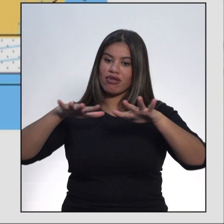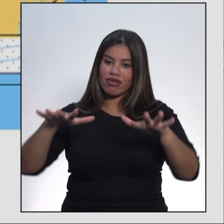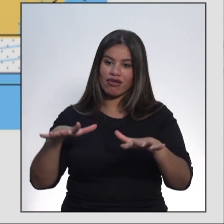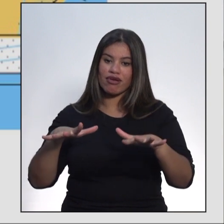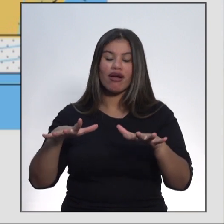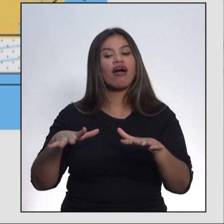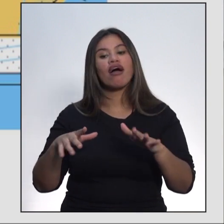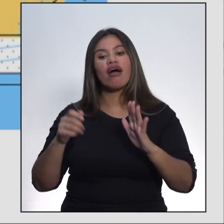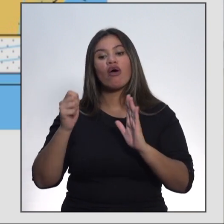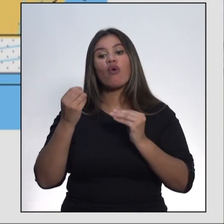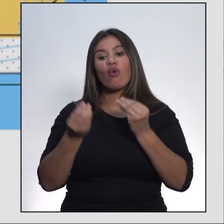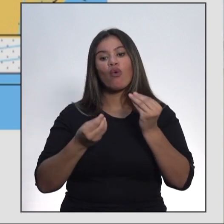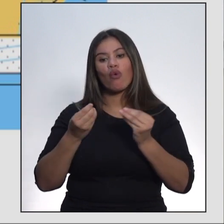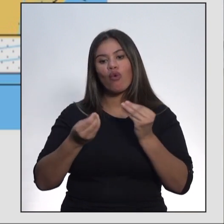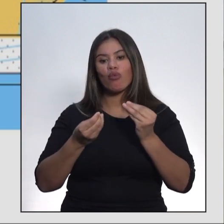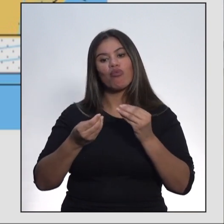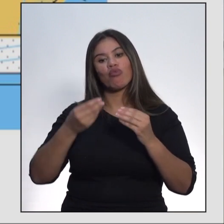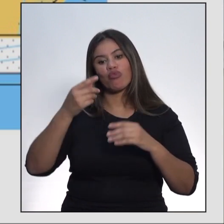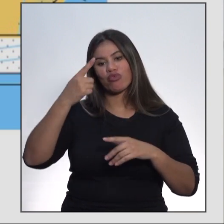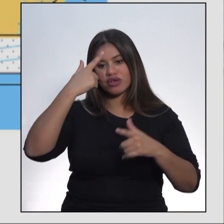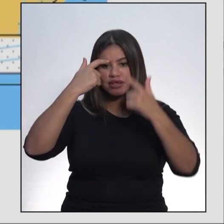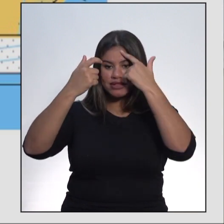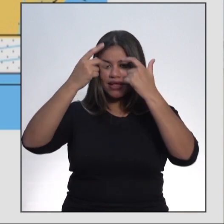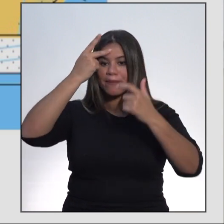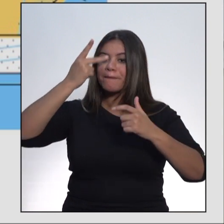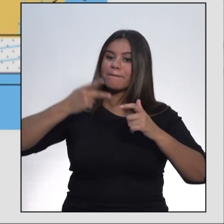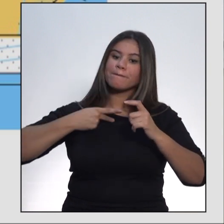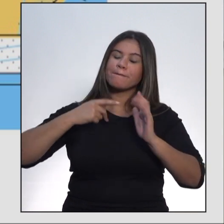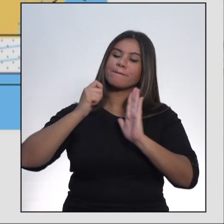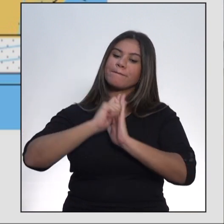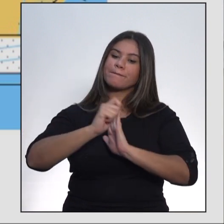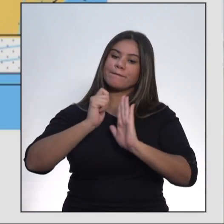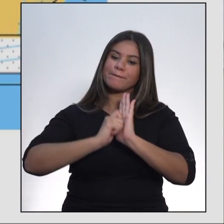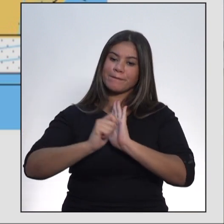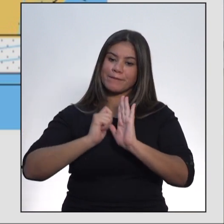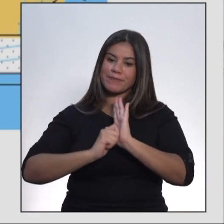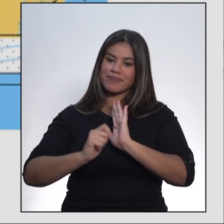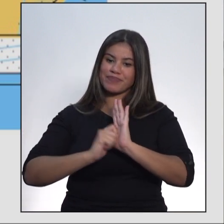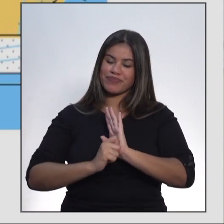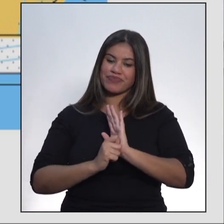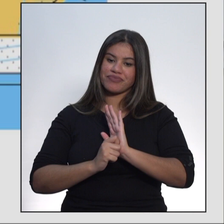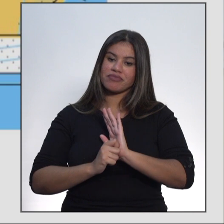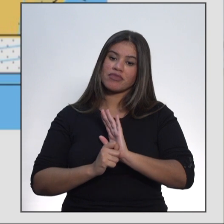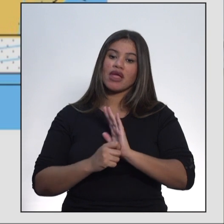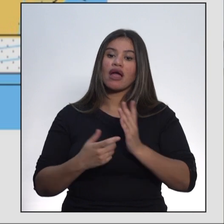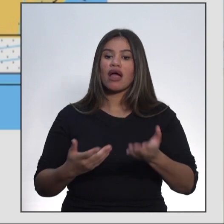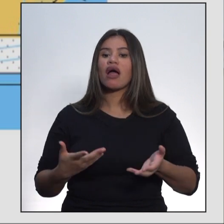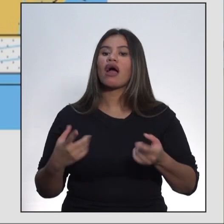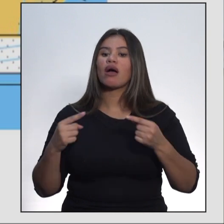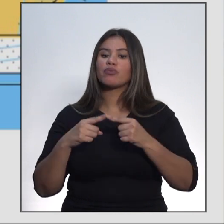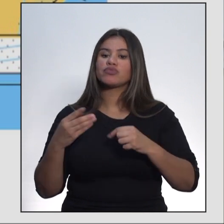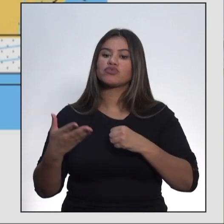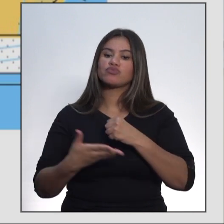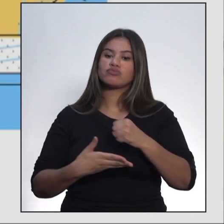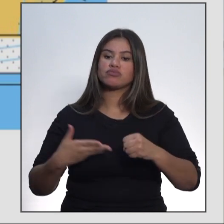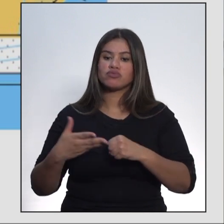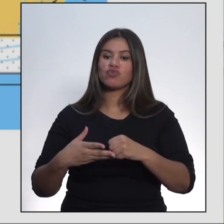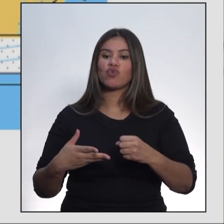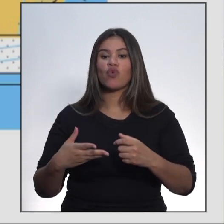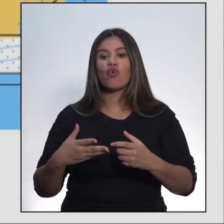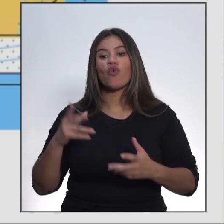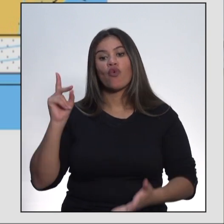da escrita, tá? Baseado em fatos. Sim, como eu disse, né, sobre